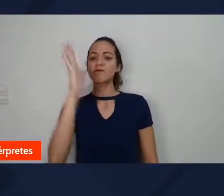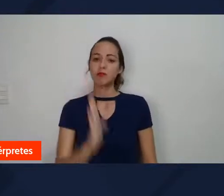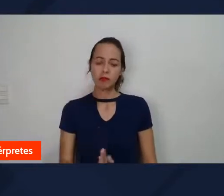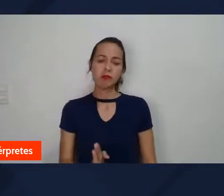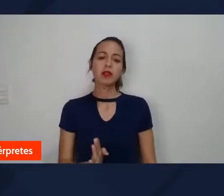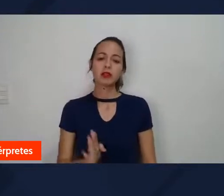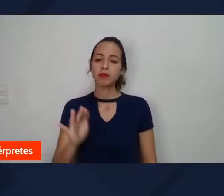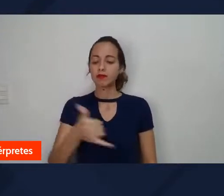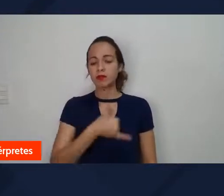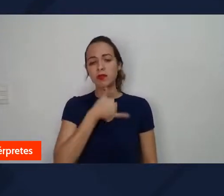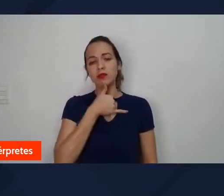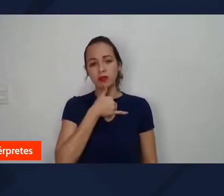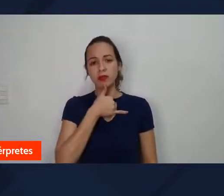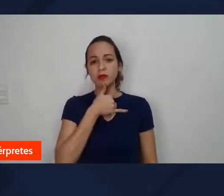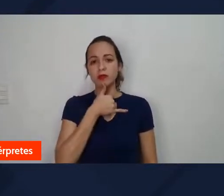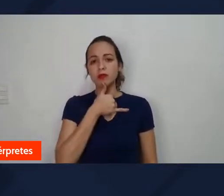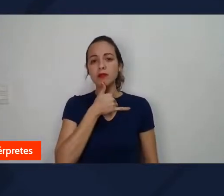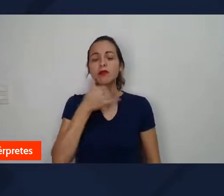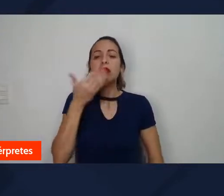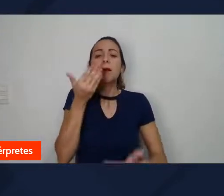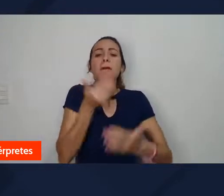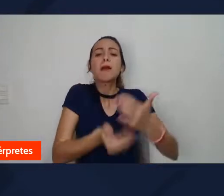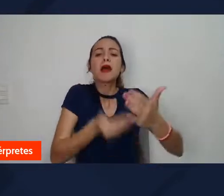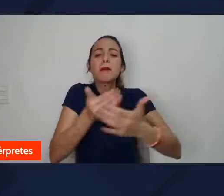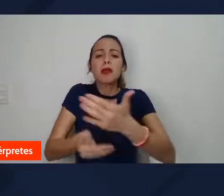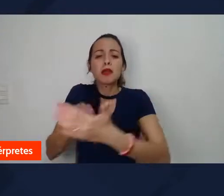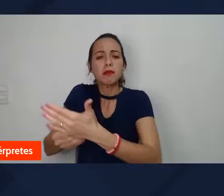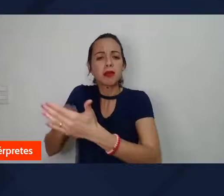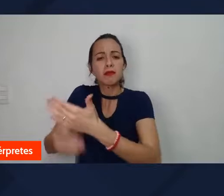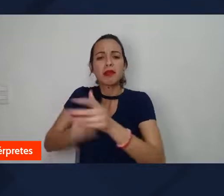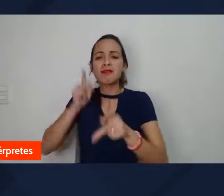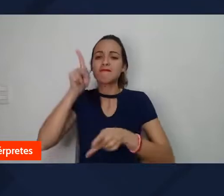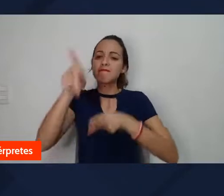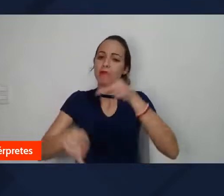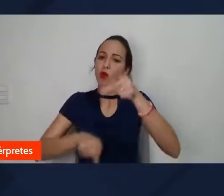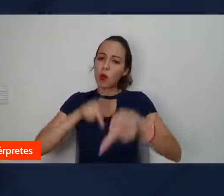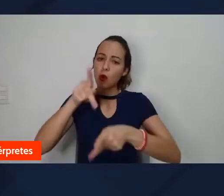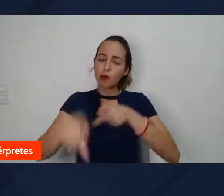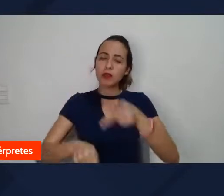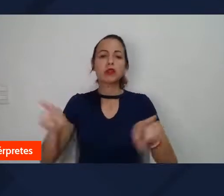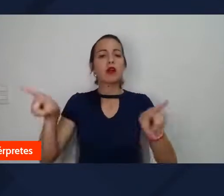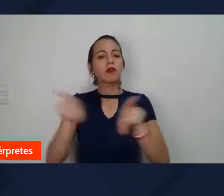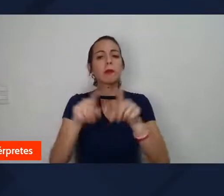atirou parte de nossa população às condições de miséria,